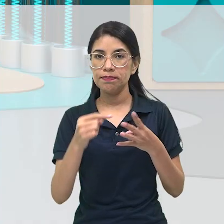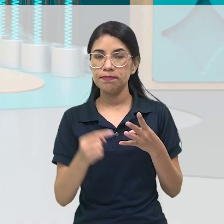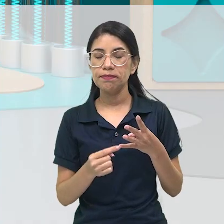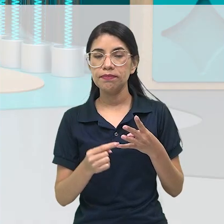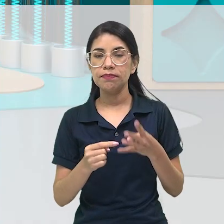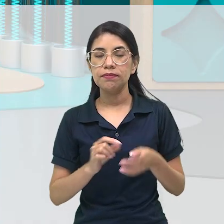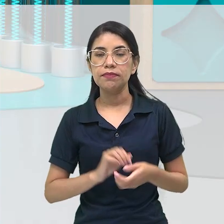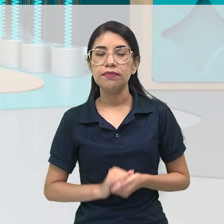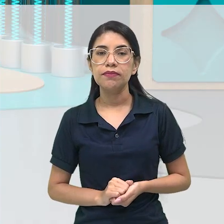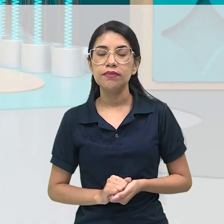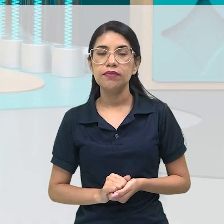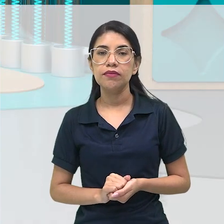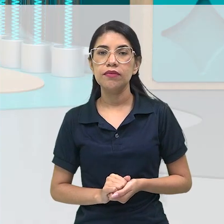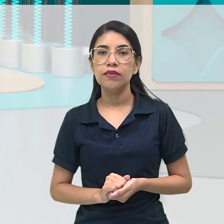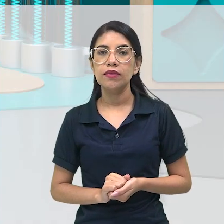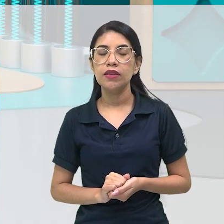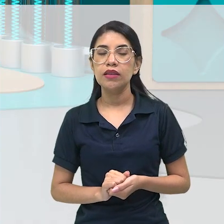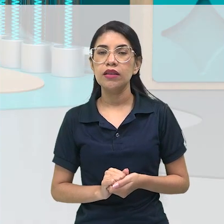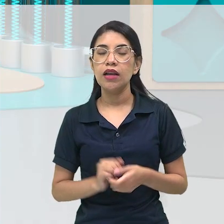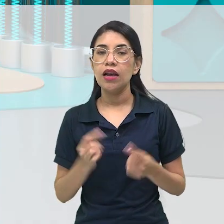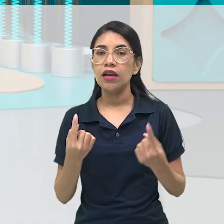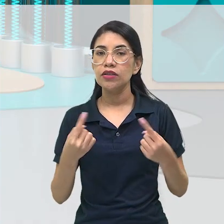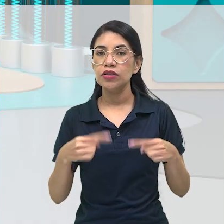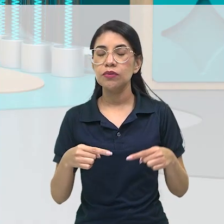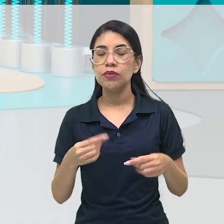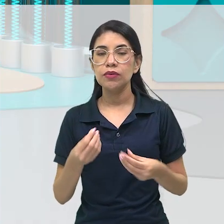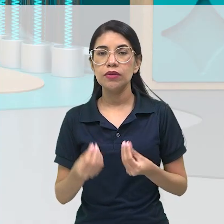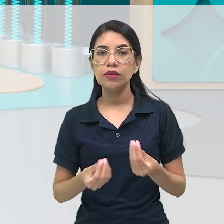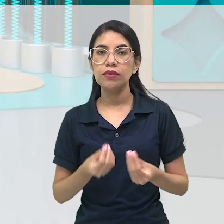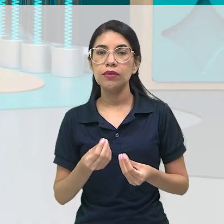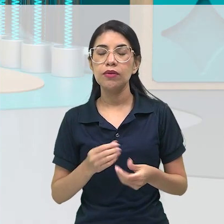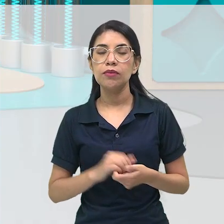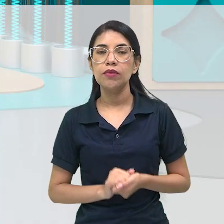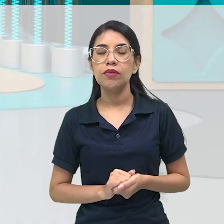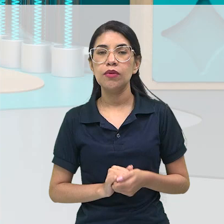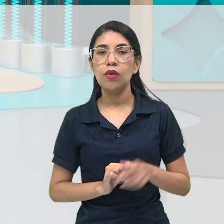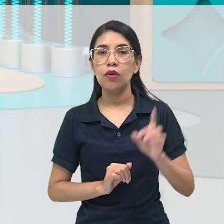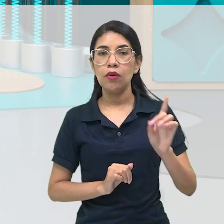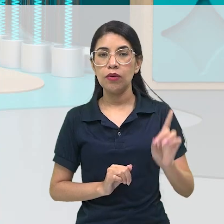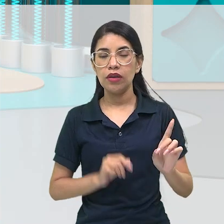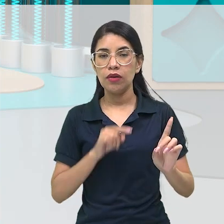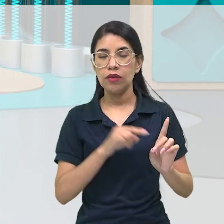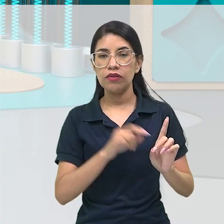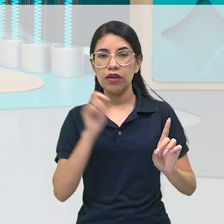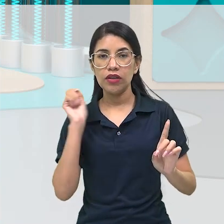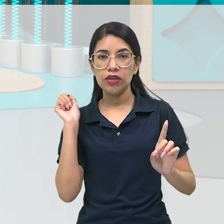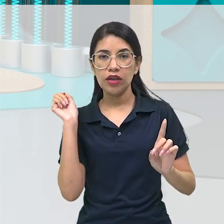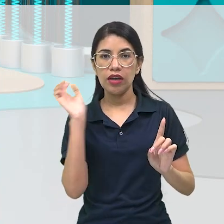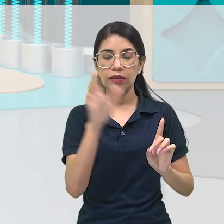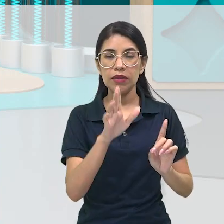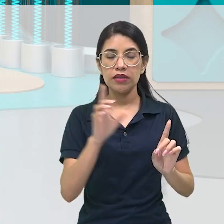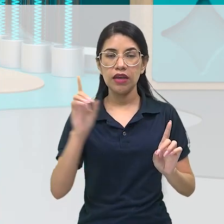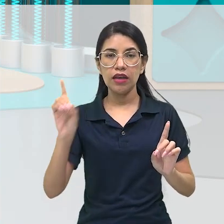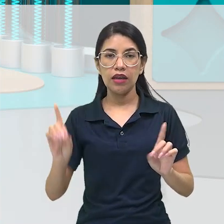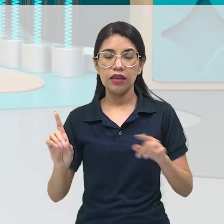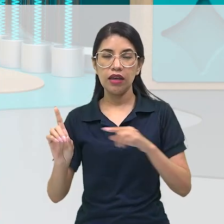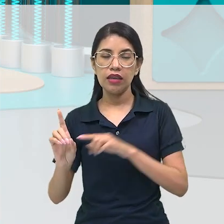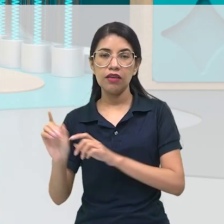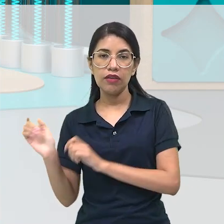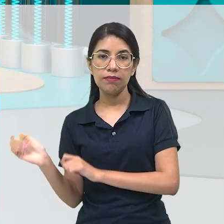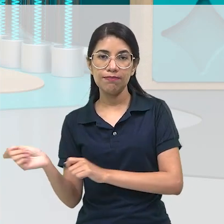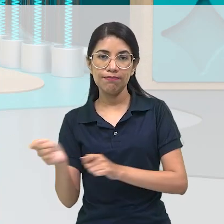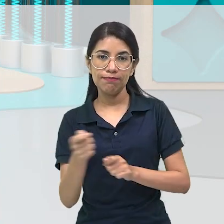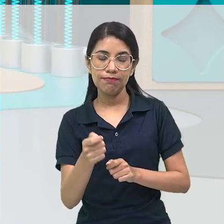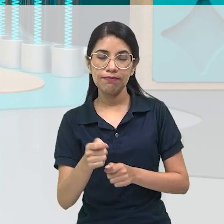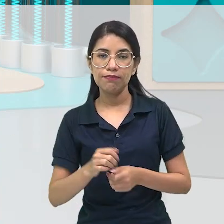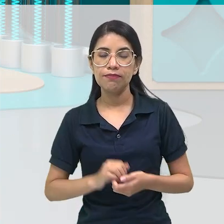os outfielders. Então a disputa básica é sempre entre o arremessador do time, do campo e um